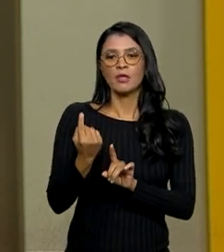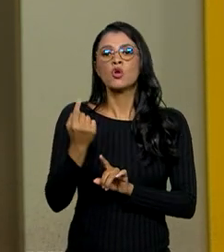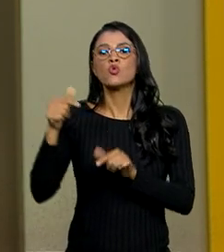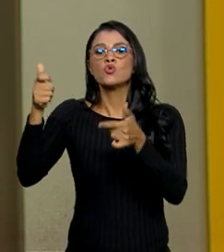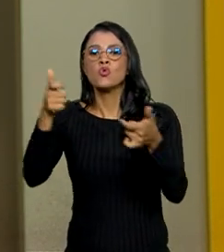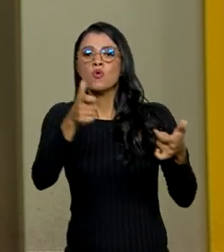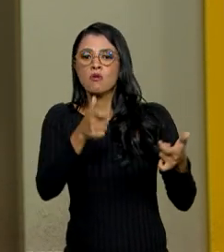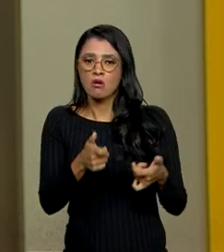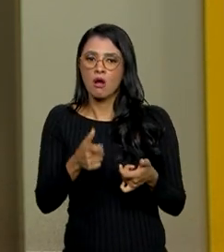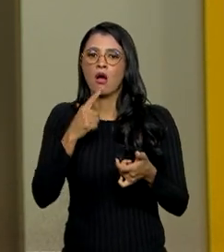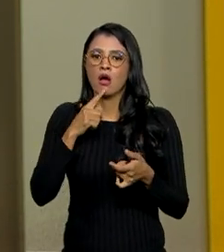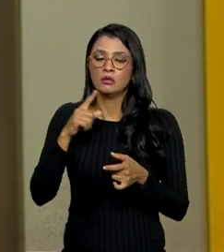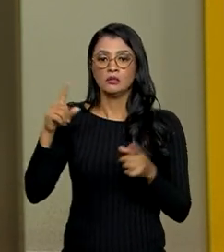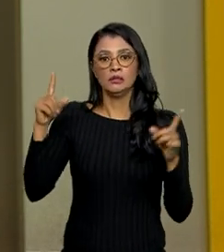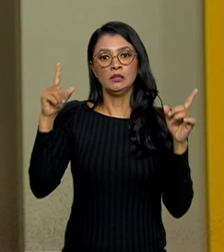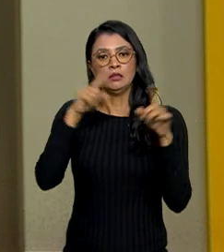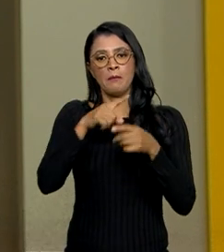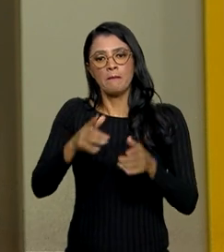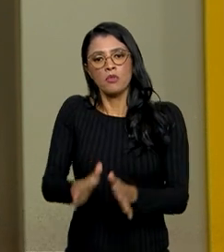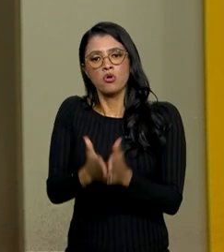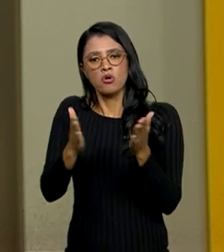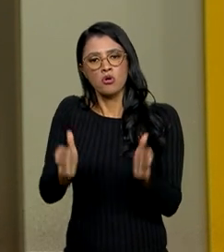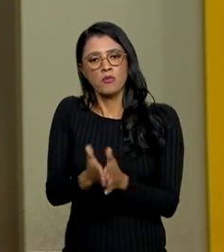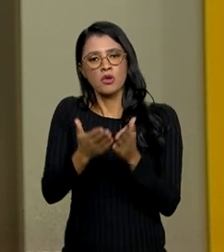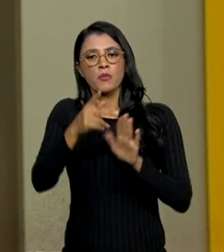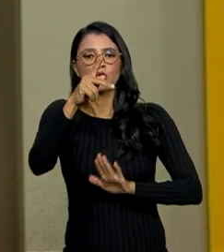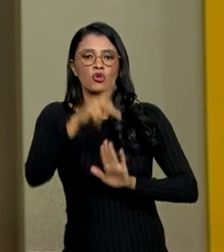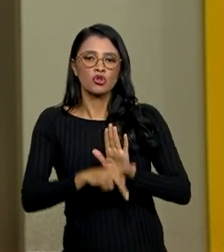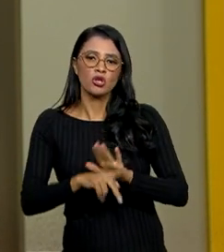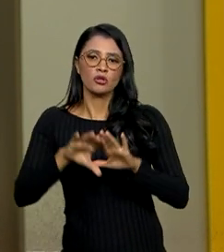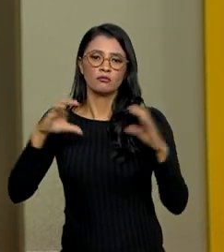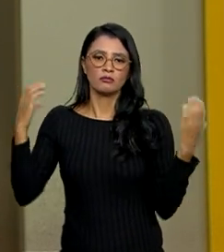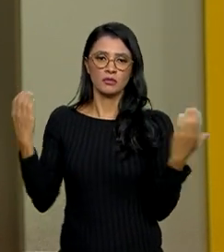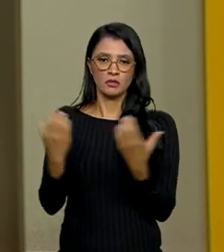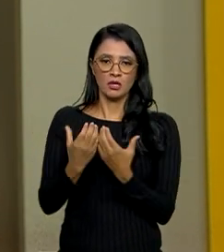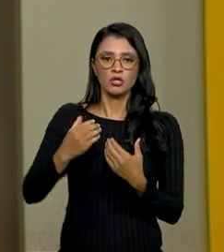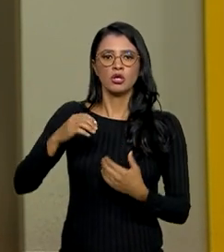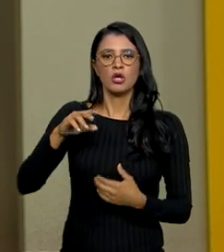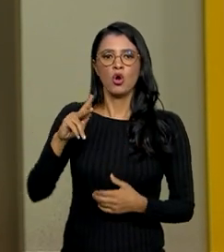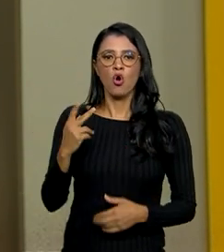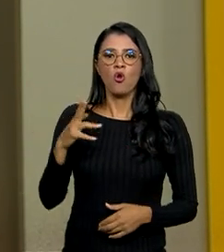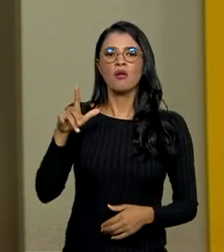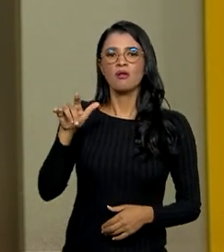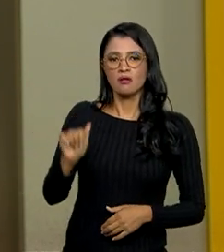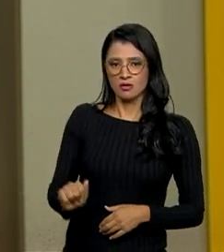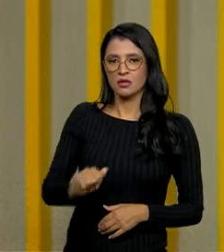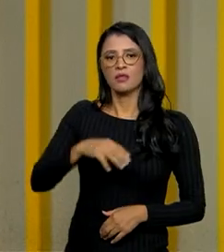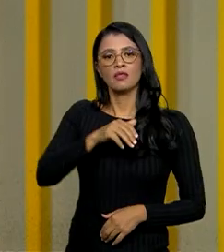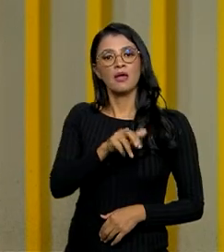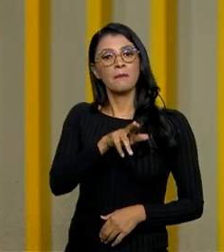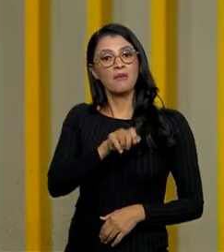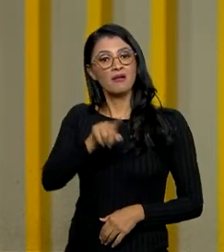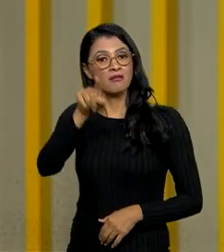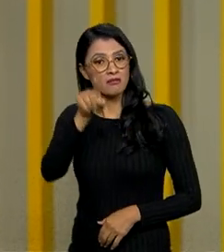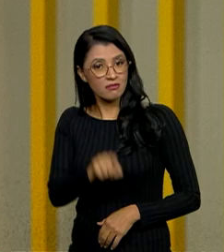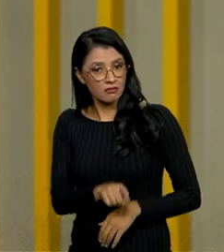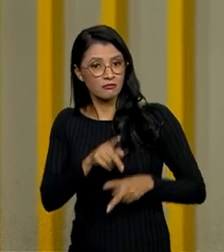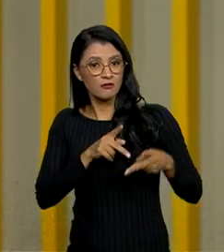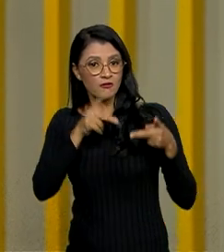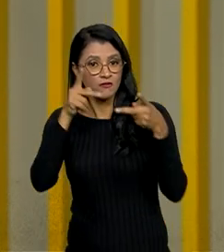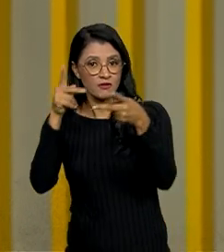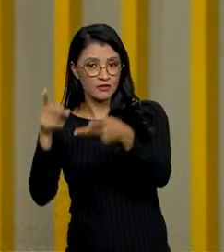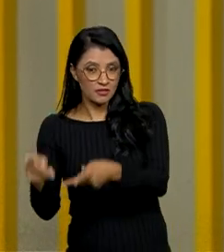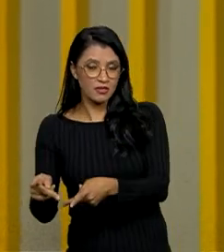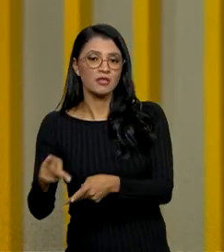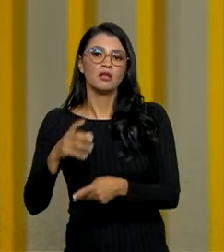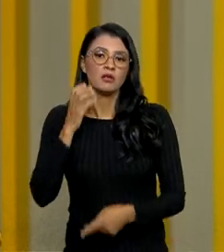alta vulnerabilidade. O projeto é localizado na comunidade Nova Holanda, no Complexo da Maré. A visita de